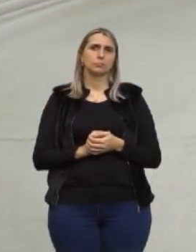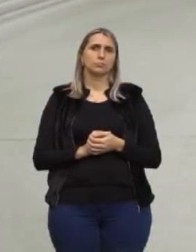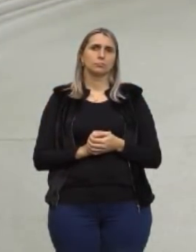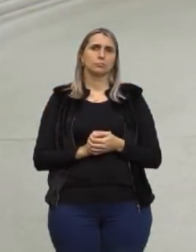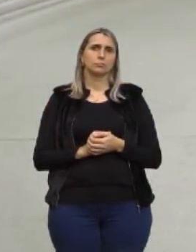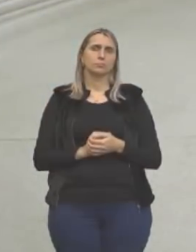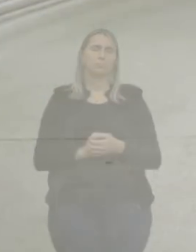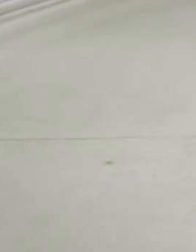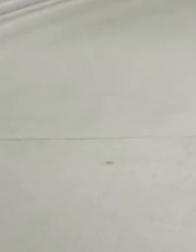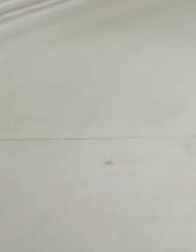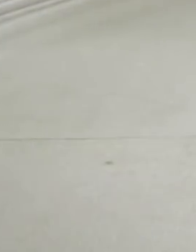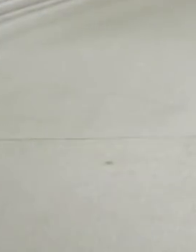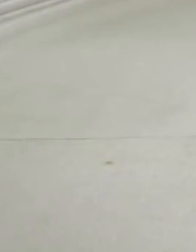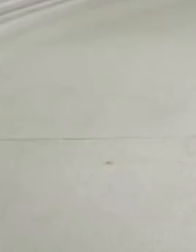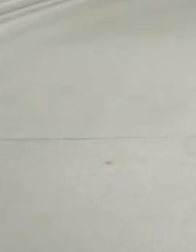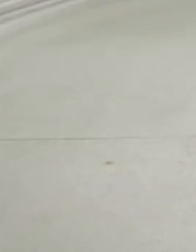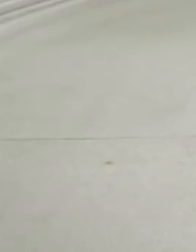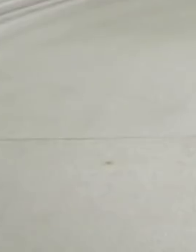e